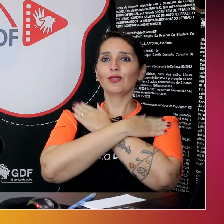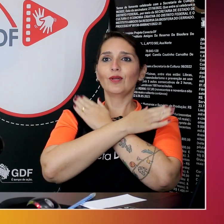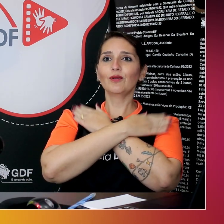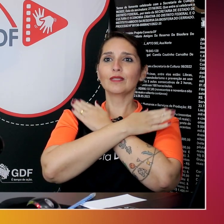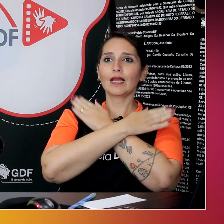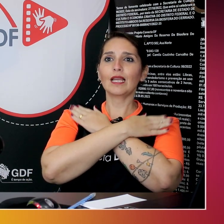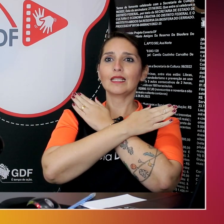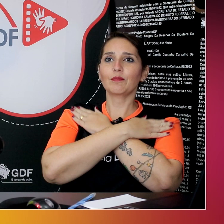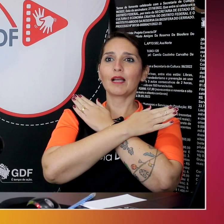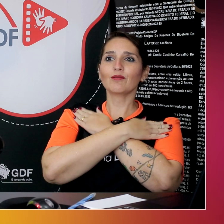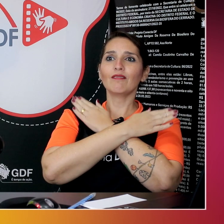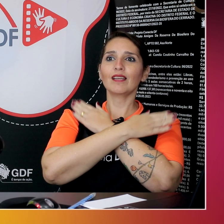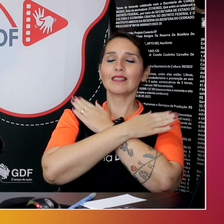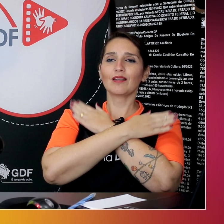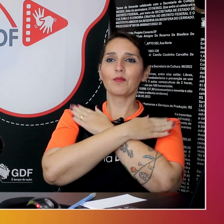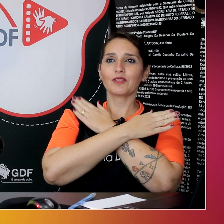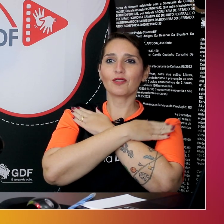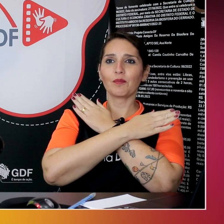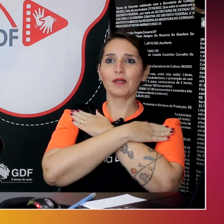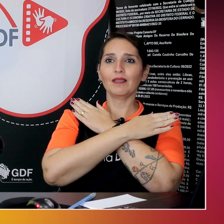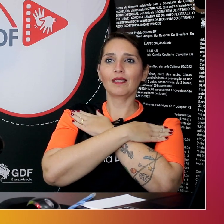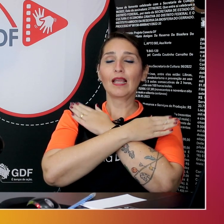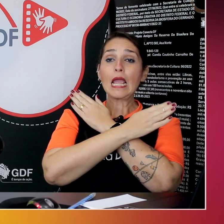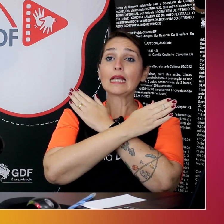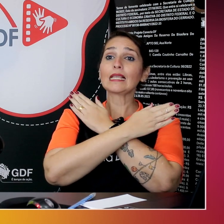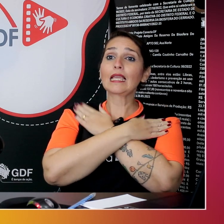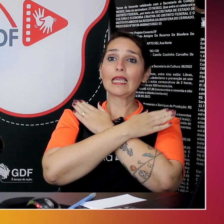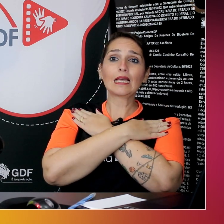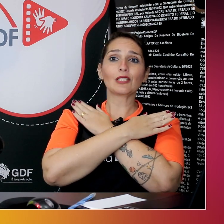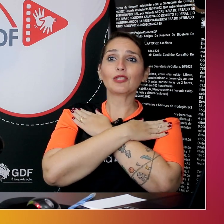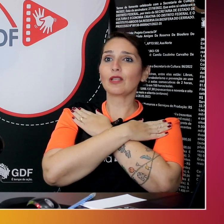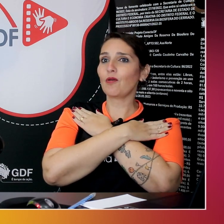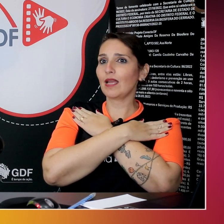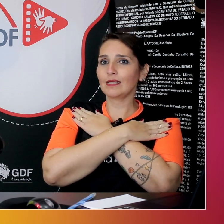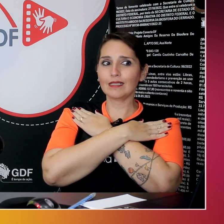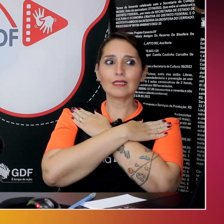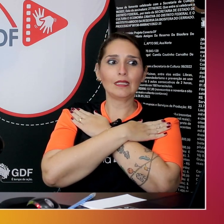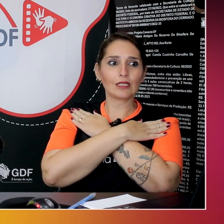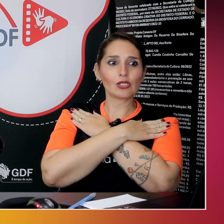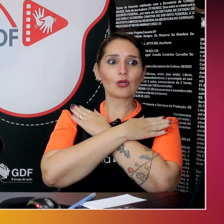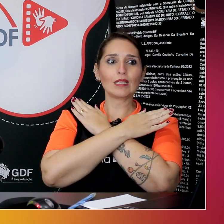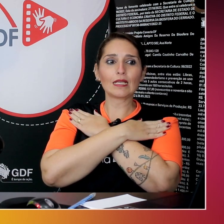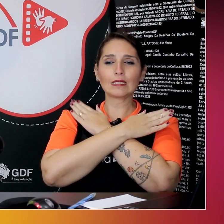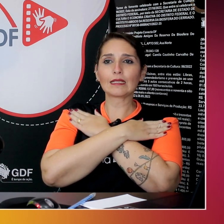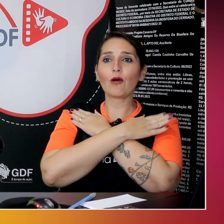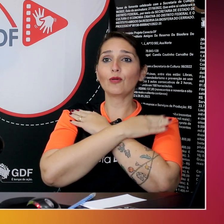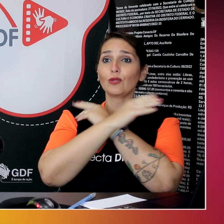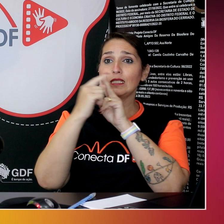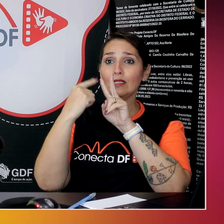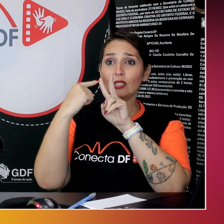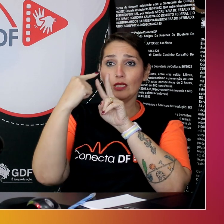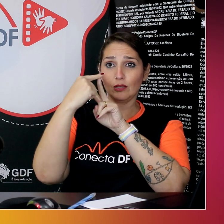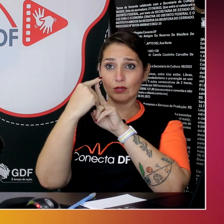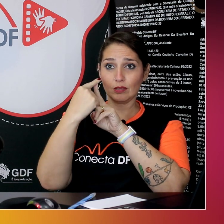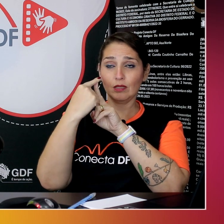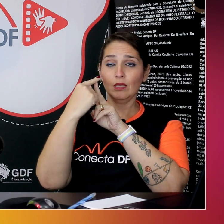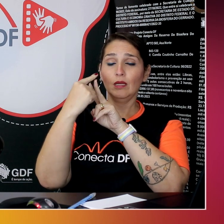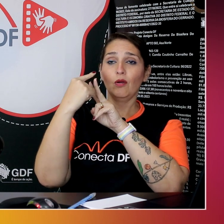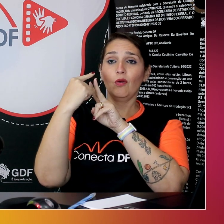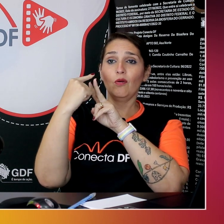Ó, no Rio usa esse, mais uma variação para a gente aprender. Esse aqui a gente não conhece sim, a gente conhece esse sinal com dois